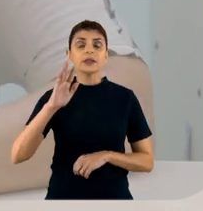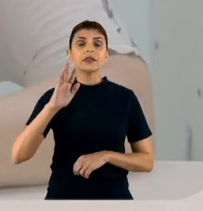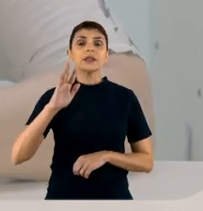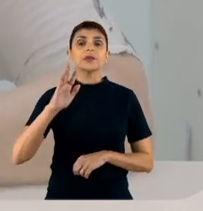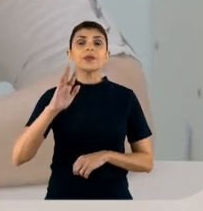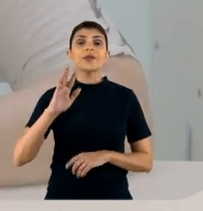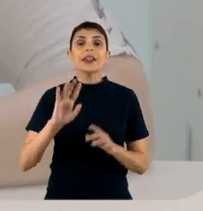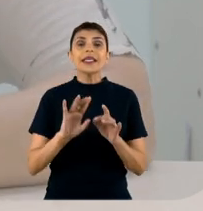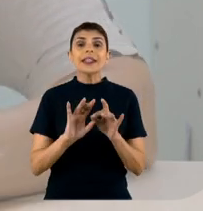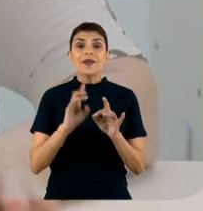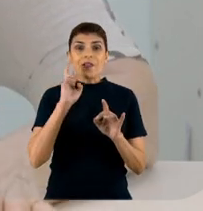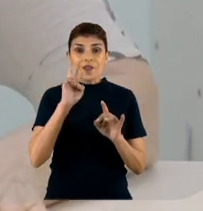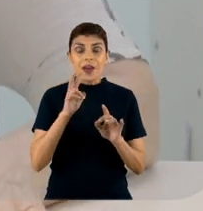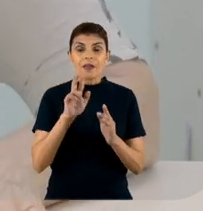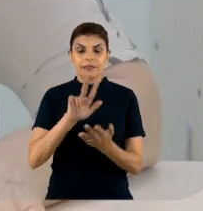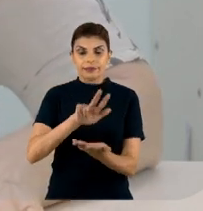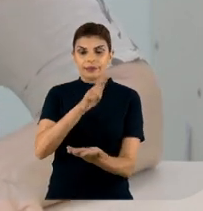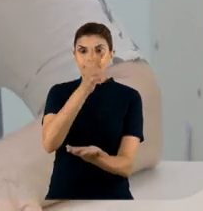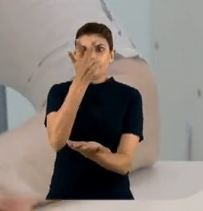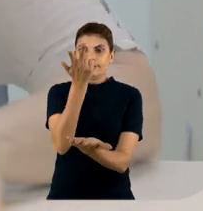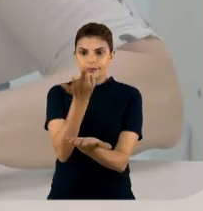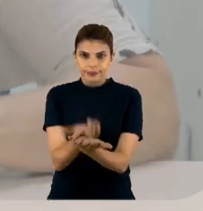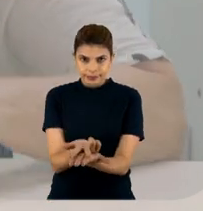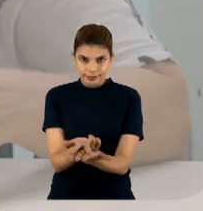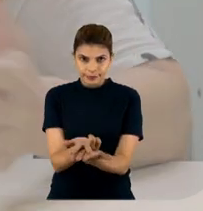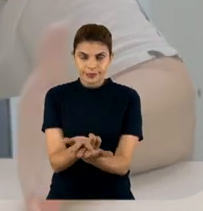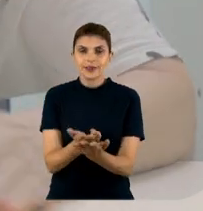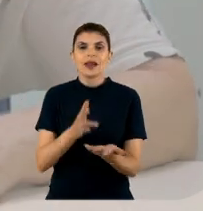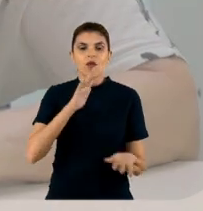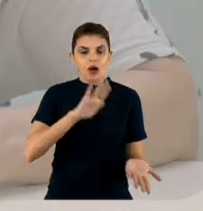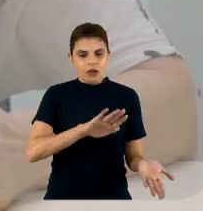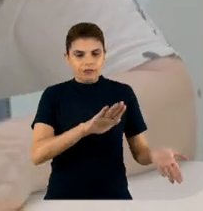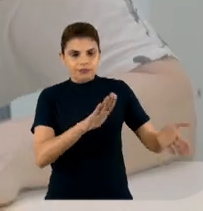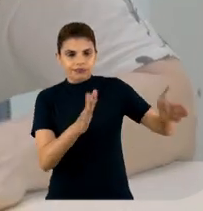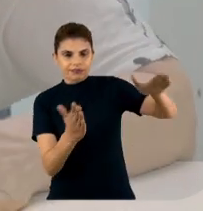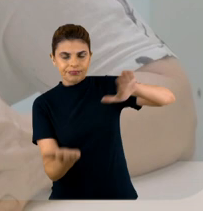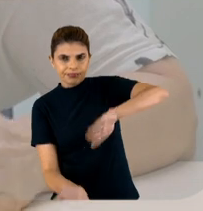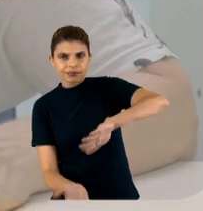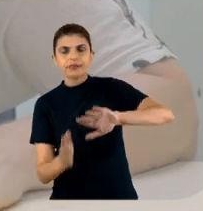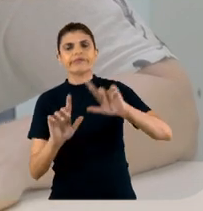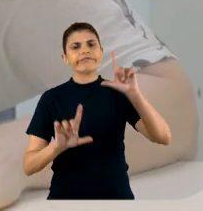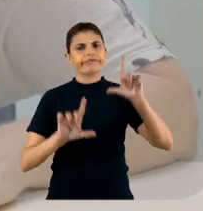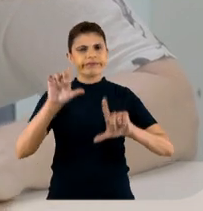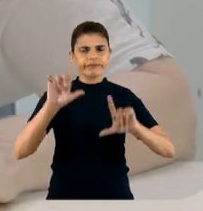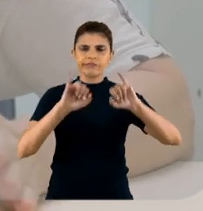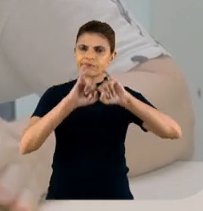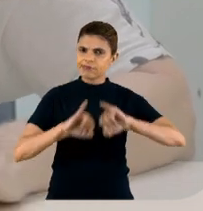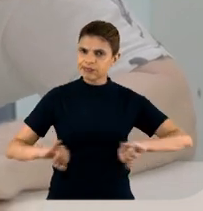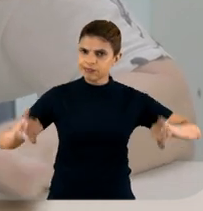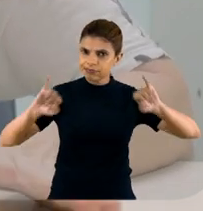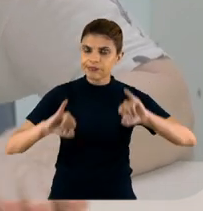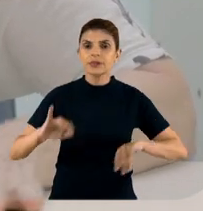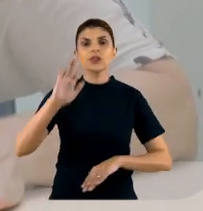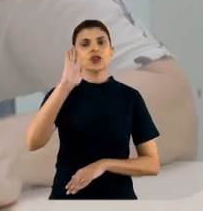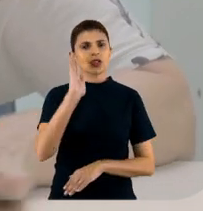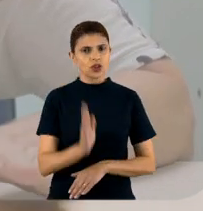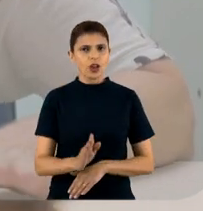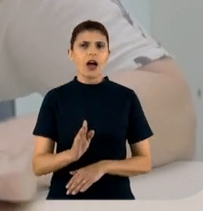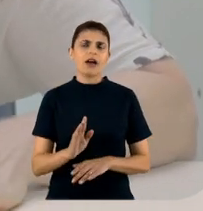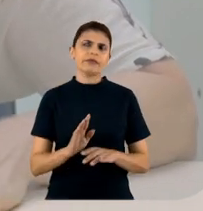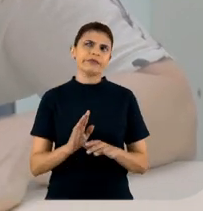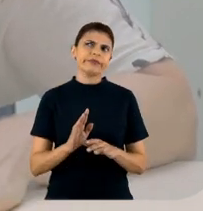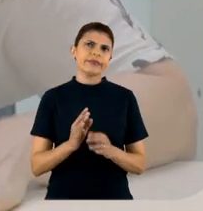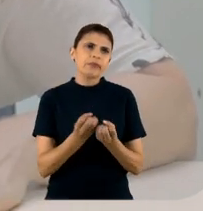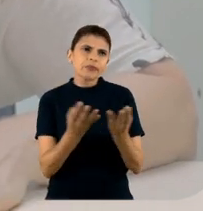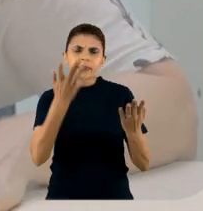eh ventilação em posição prona então isso até acho que agora tá ganhando na mídia e virou até um um monte